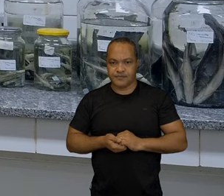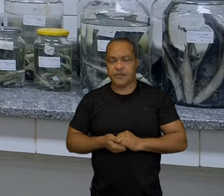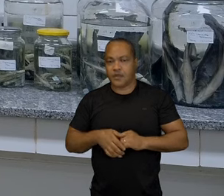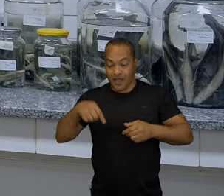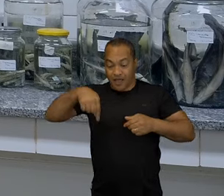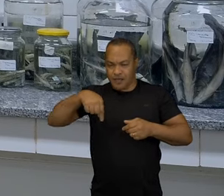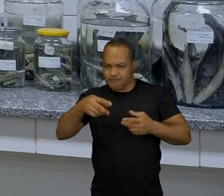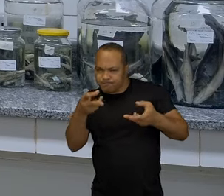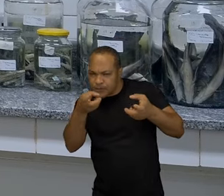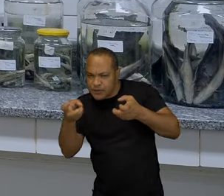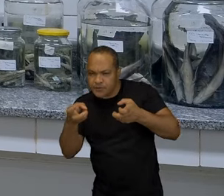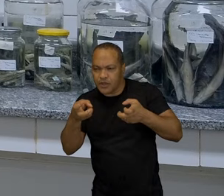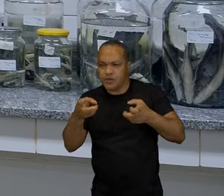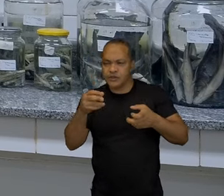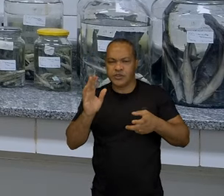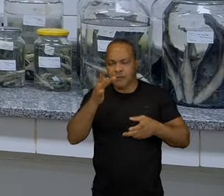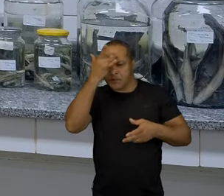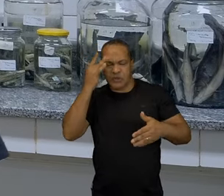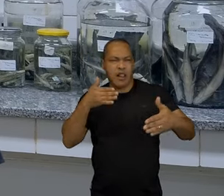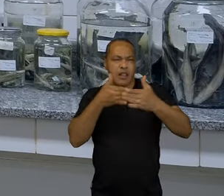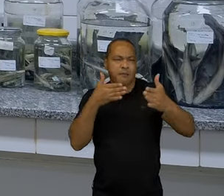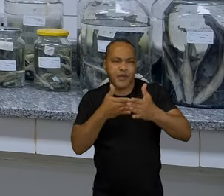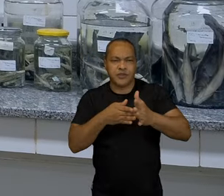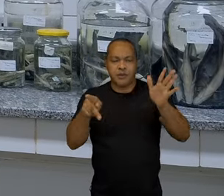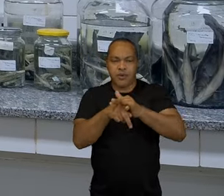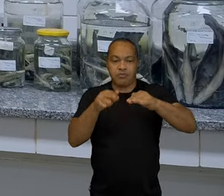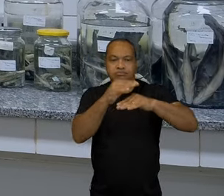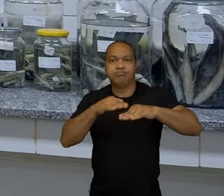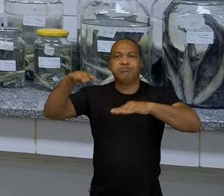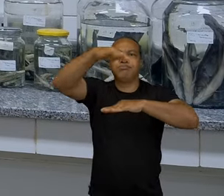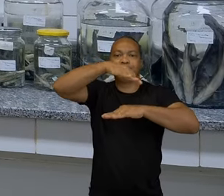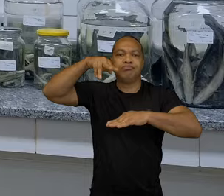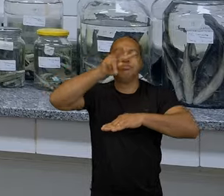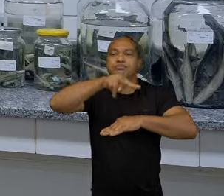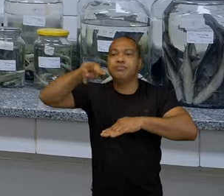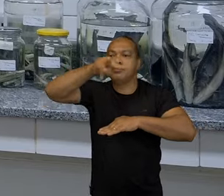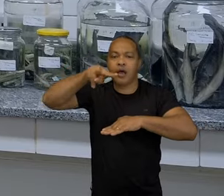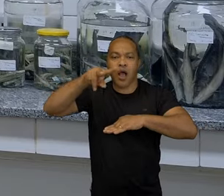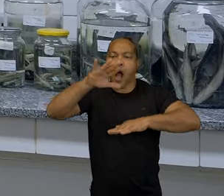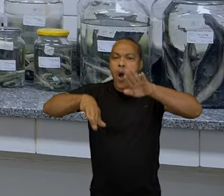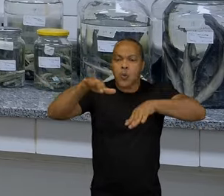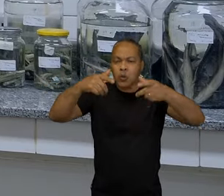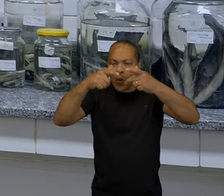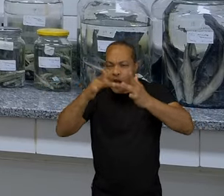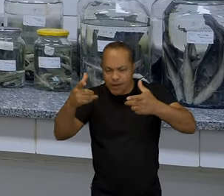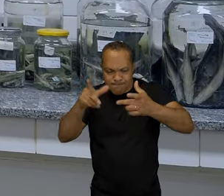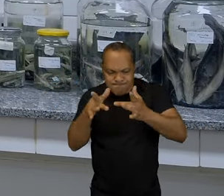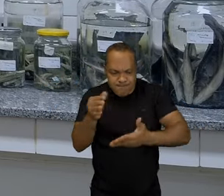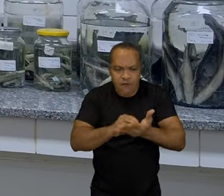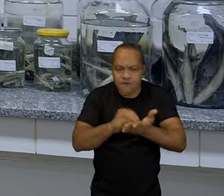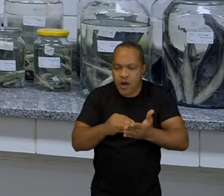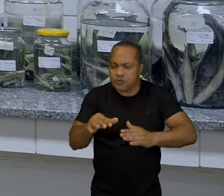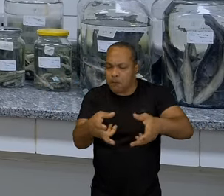Como a nossa visão geralmente está limitada àquilo que está acima da superfície, muitas dessas interações podem